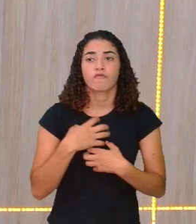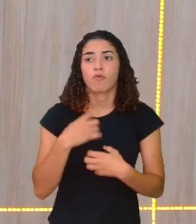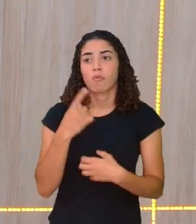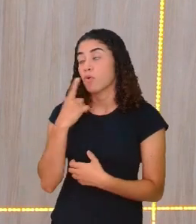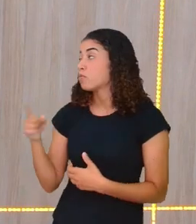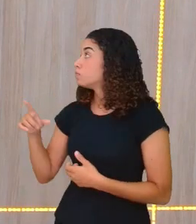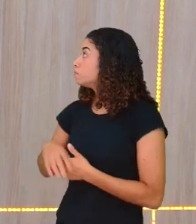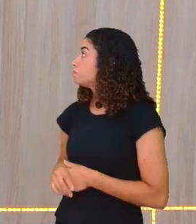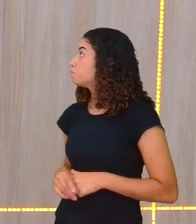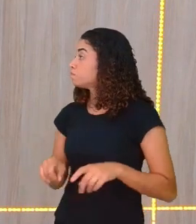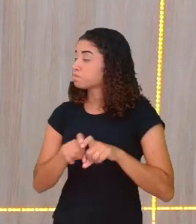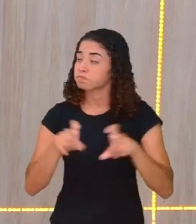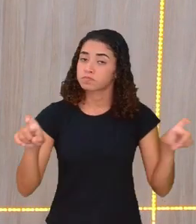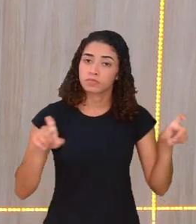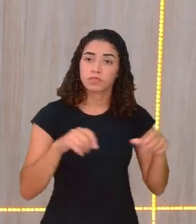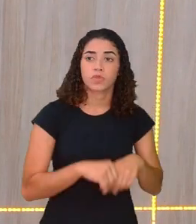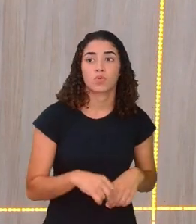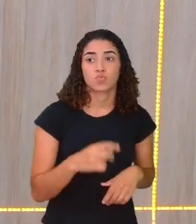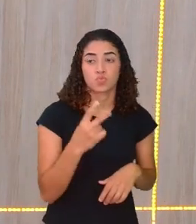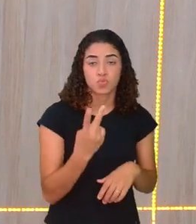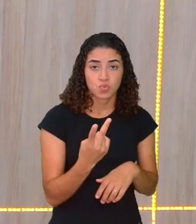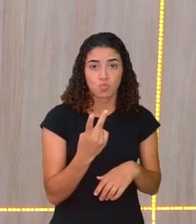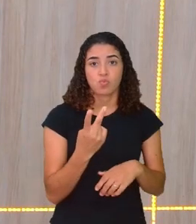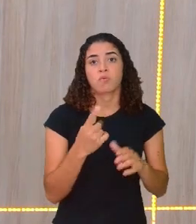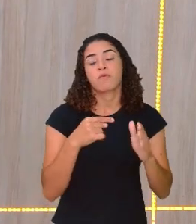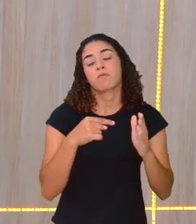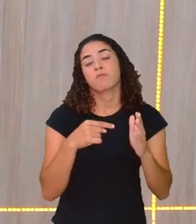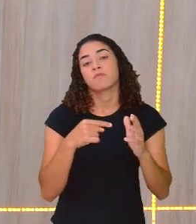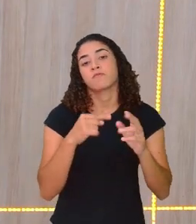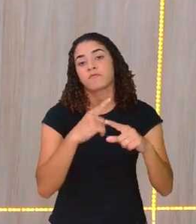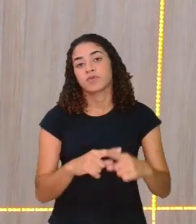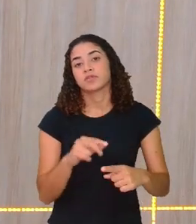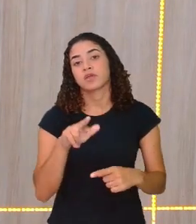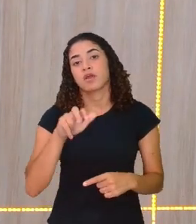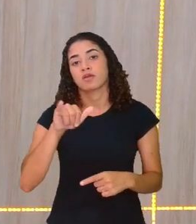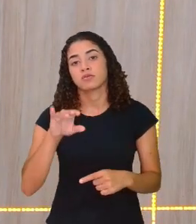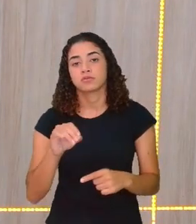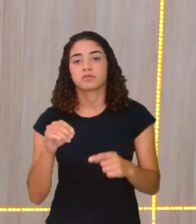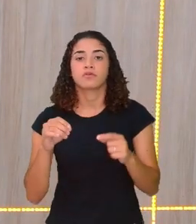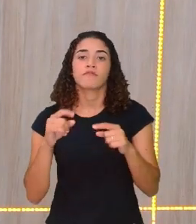aqui. 2 vezes o raio vezes π. E π,